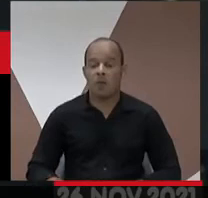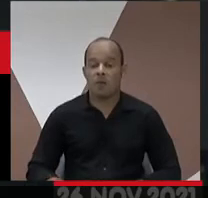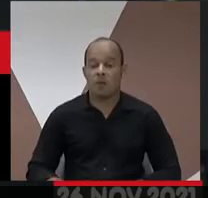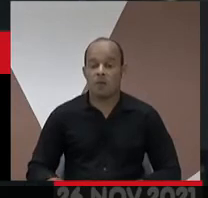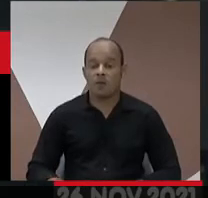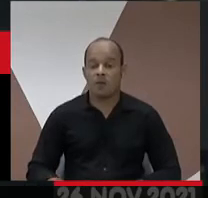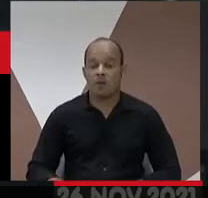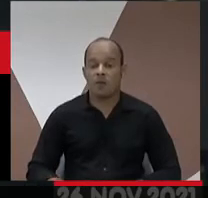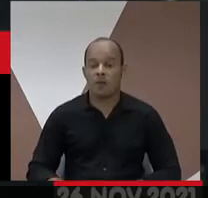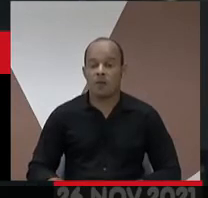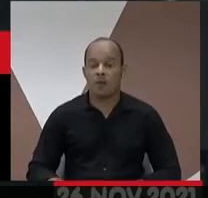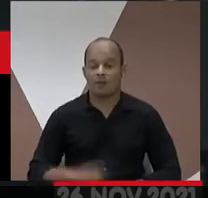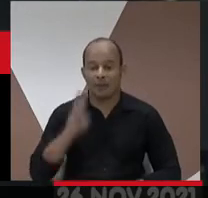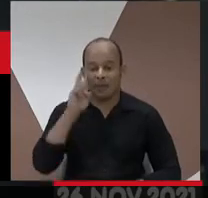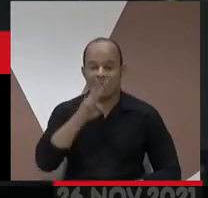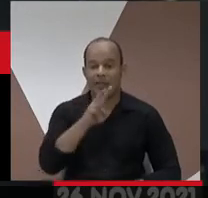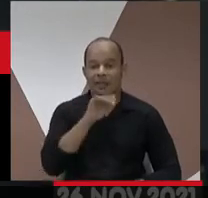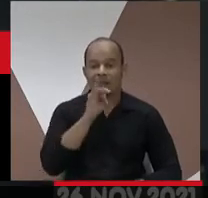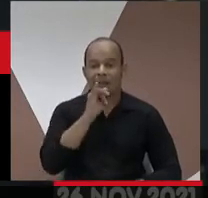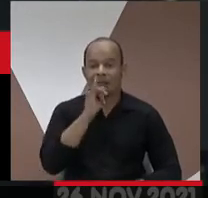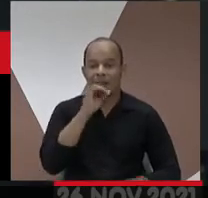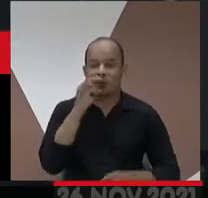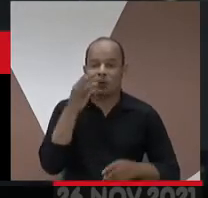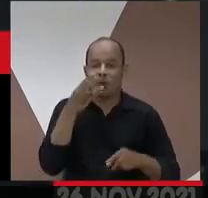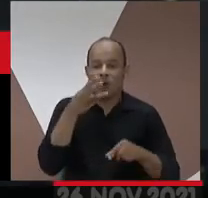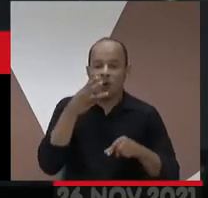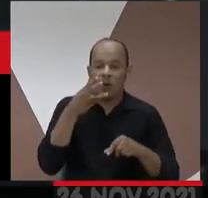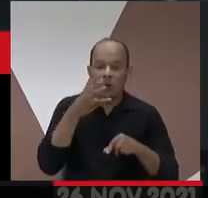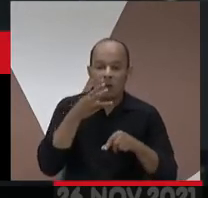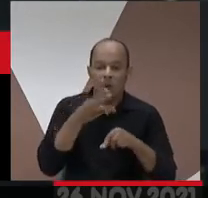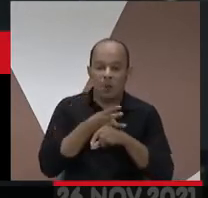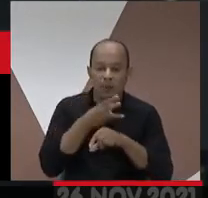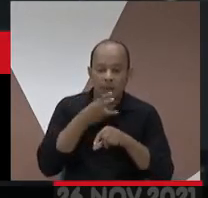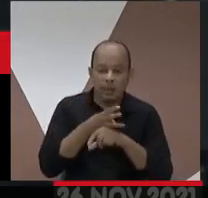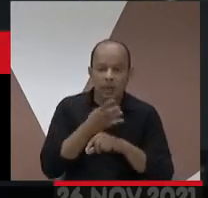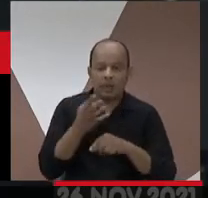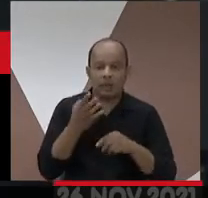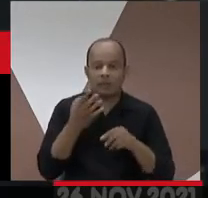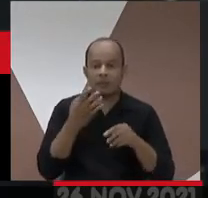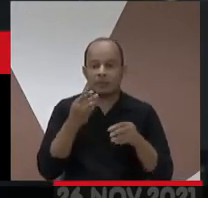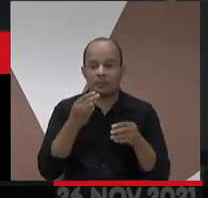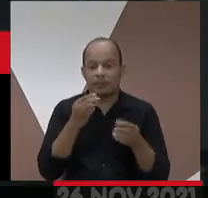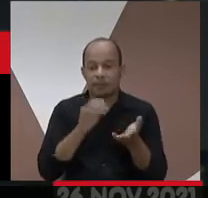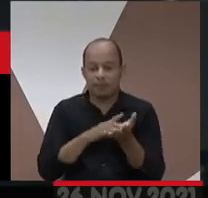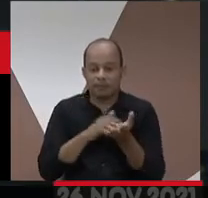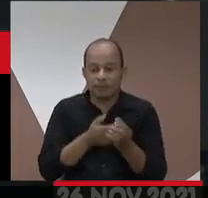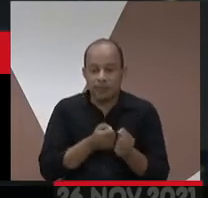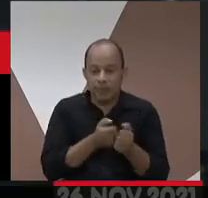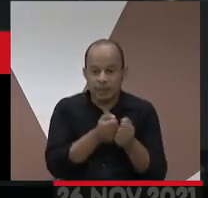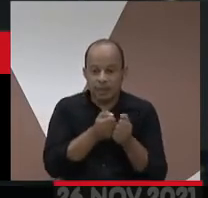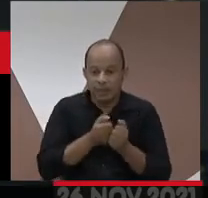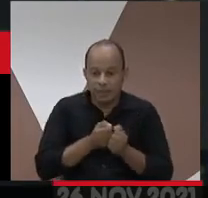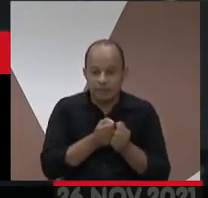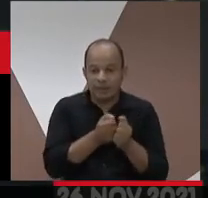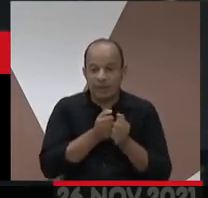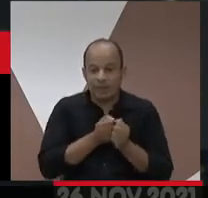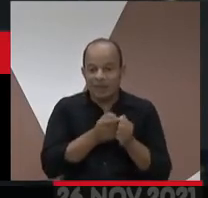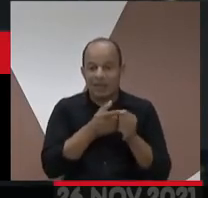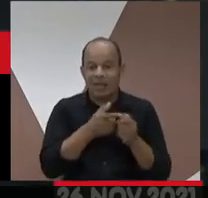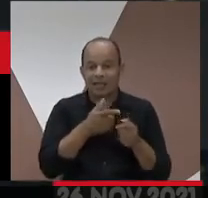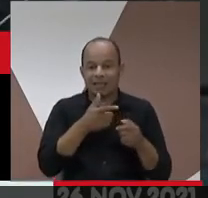uma mensagem de WhatsApp com a nossa secretária de obra, para justificar que